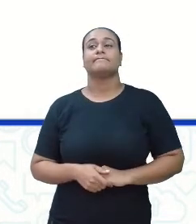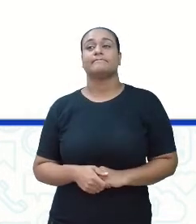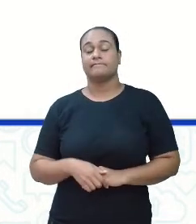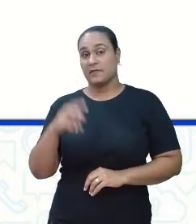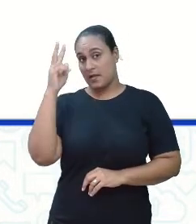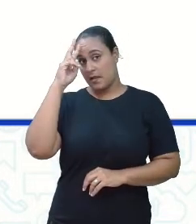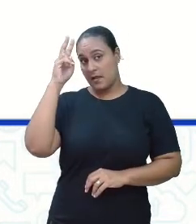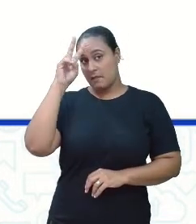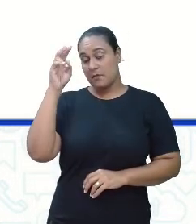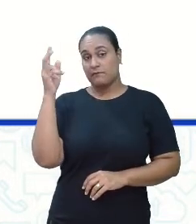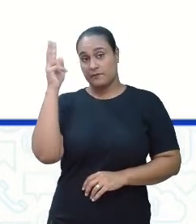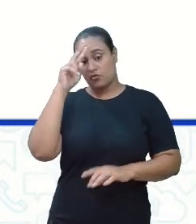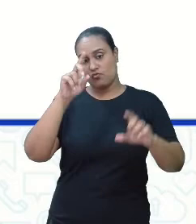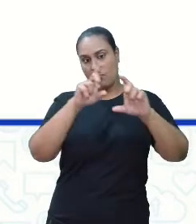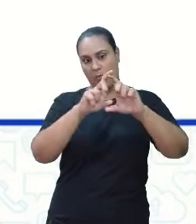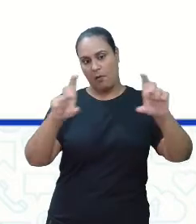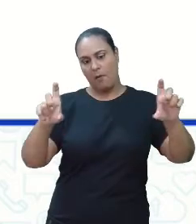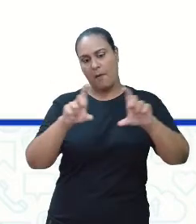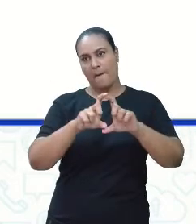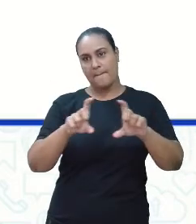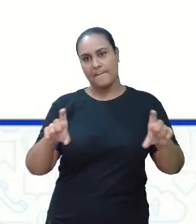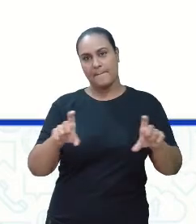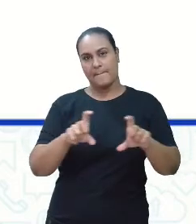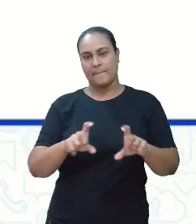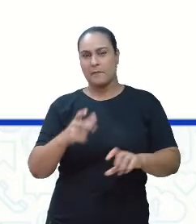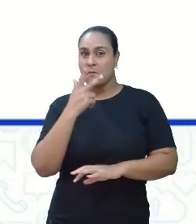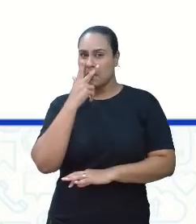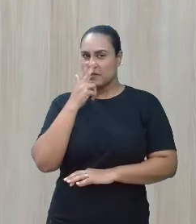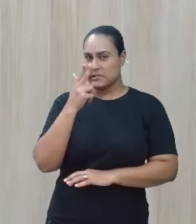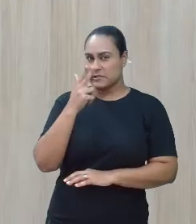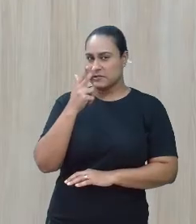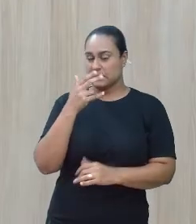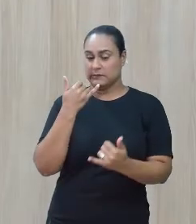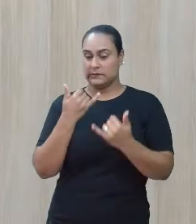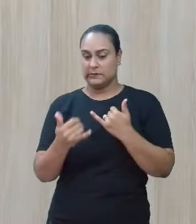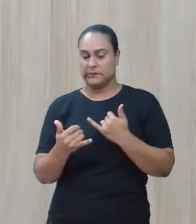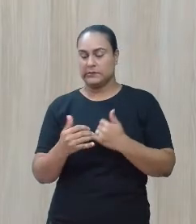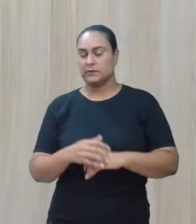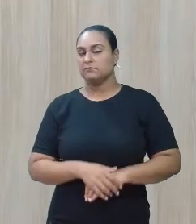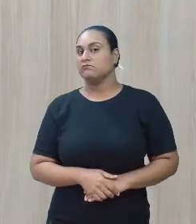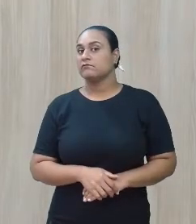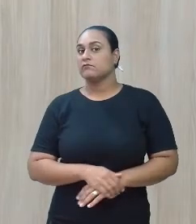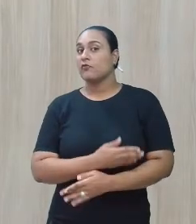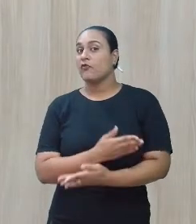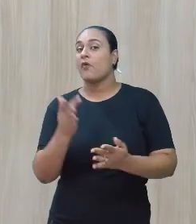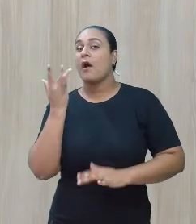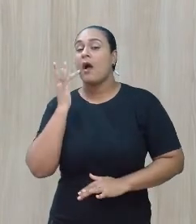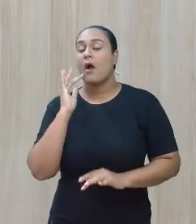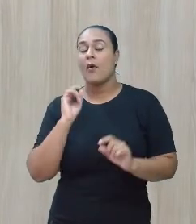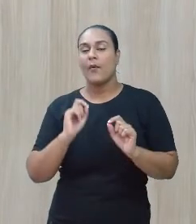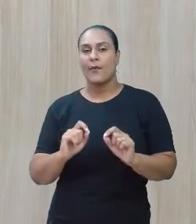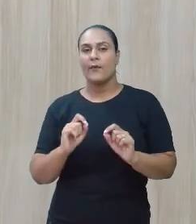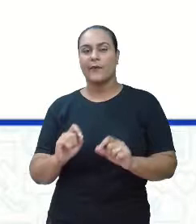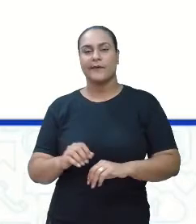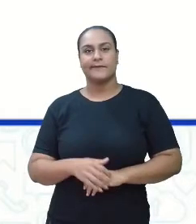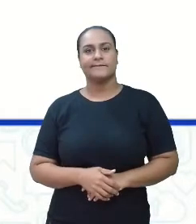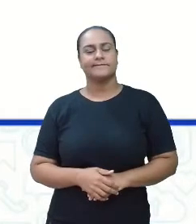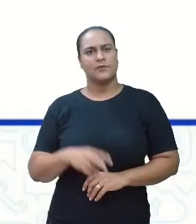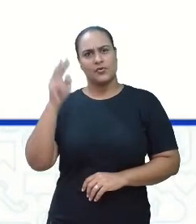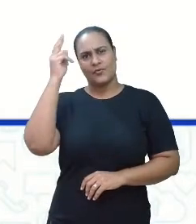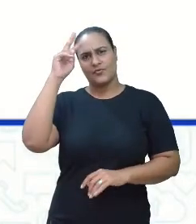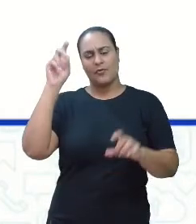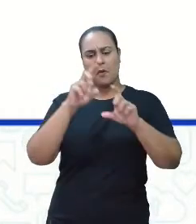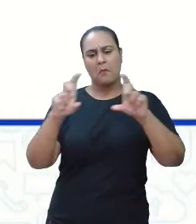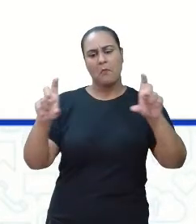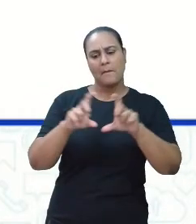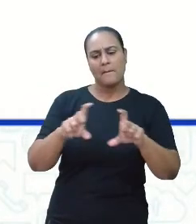Lembra da história em quadrinhos? É parecido? O que vocês acham? O que que são história em